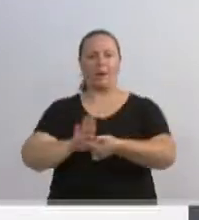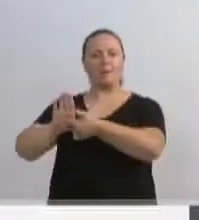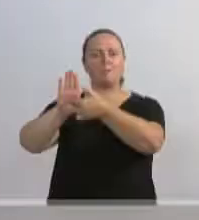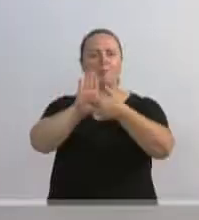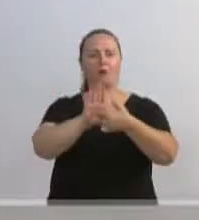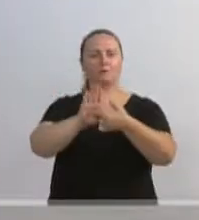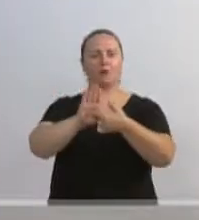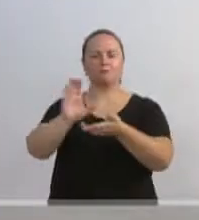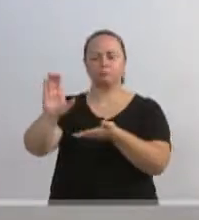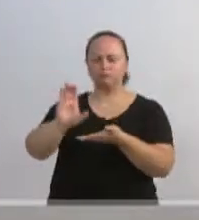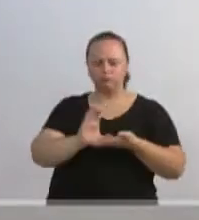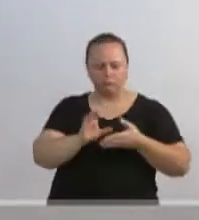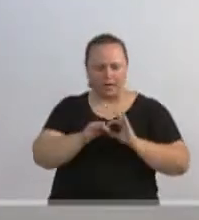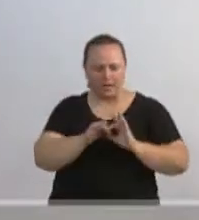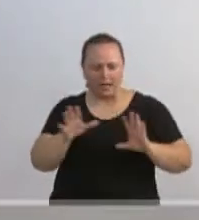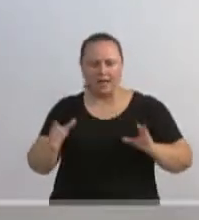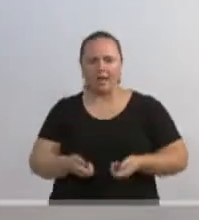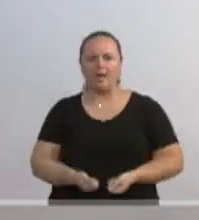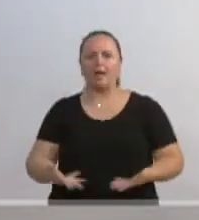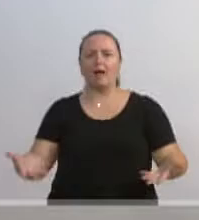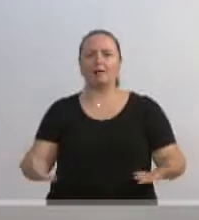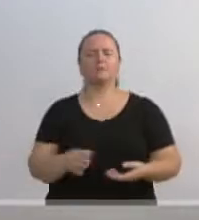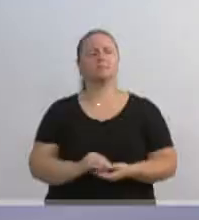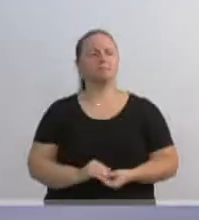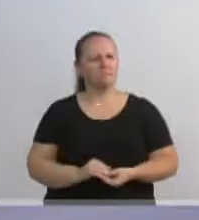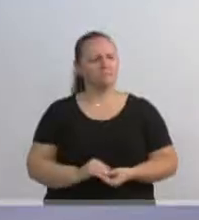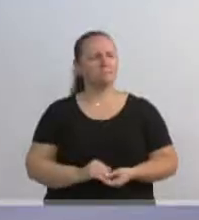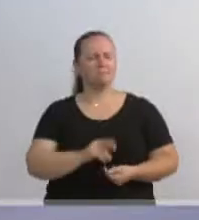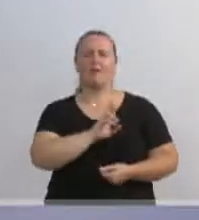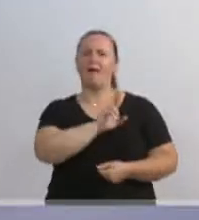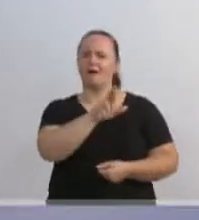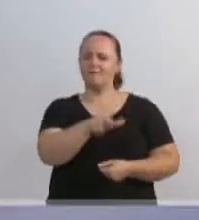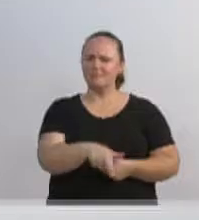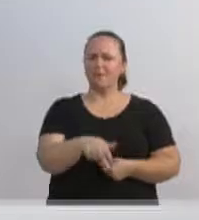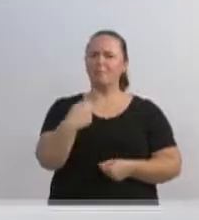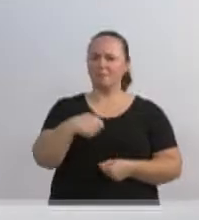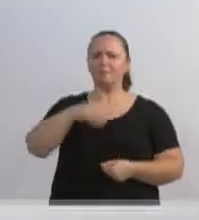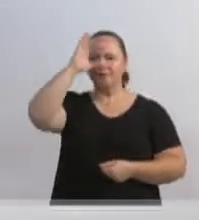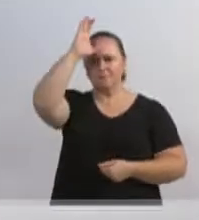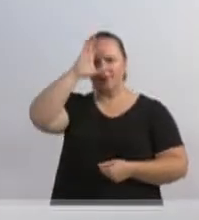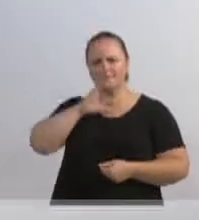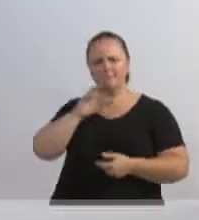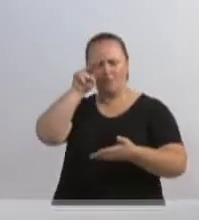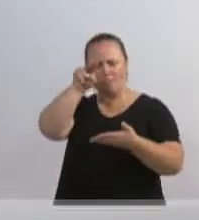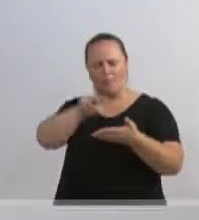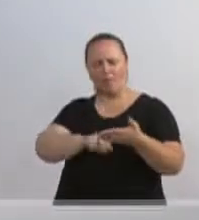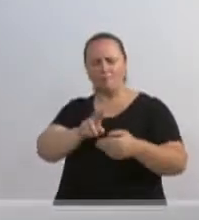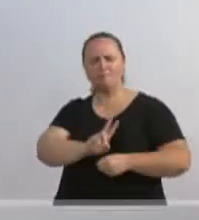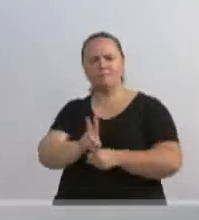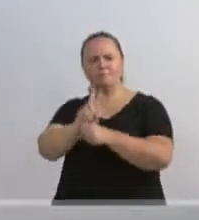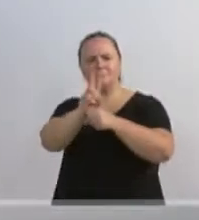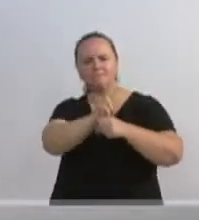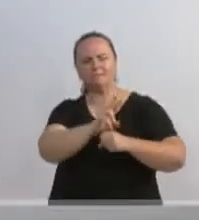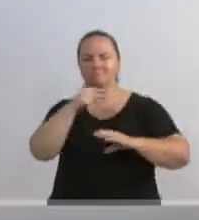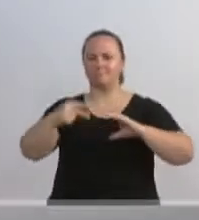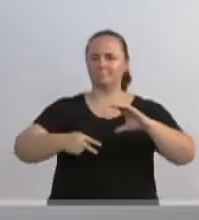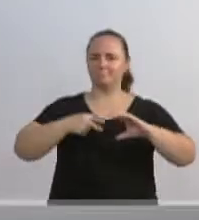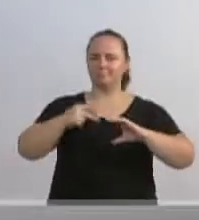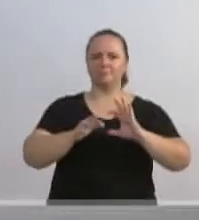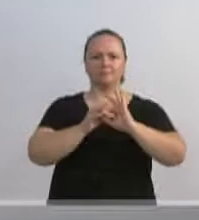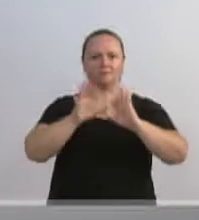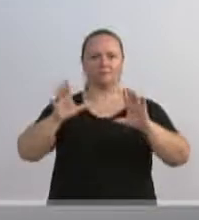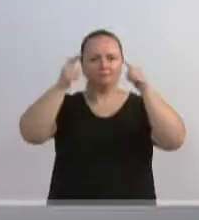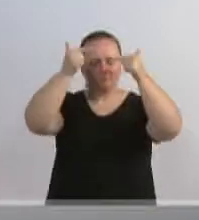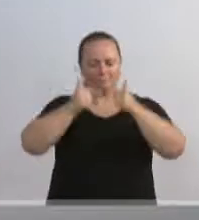a comunidade é isso aí tem toda a vida exerça sua cidadania ficaria de câmara de vereadores de independência e transparência